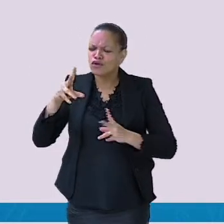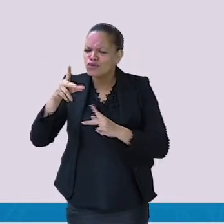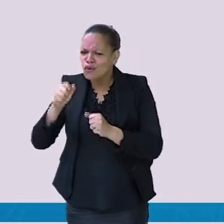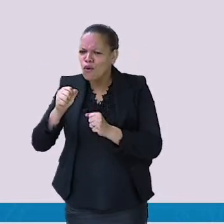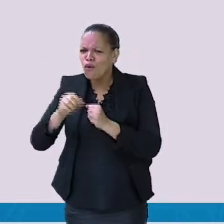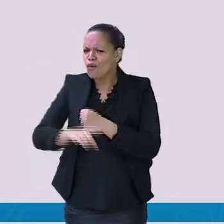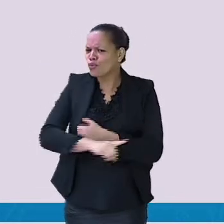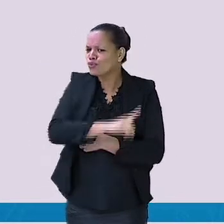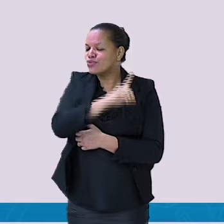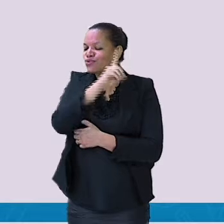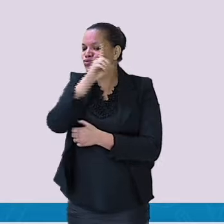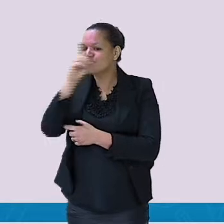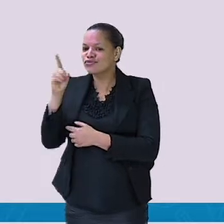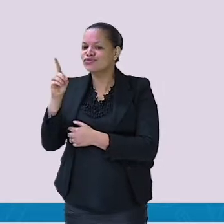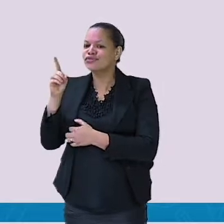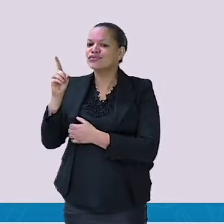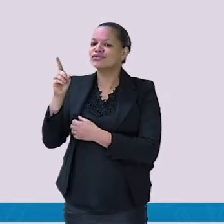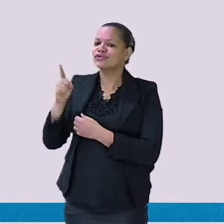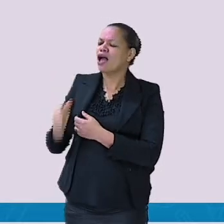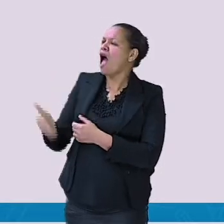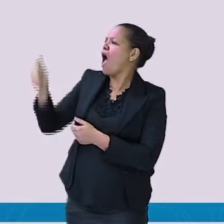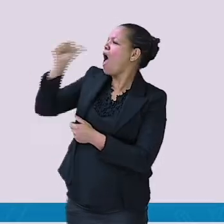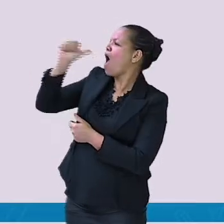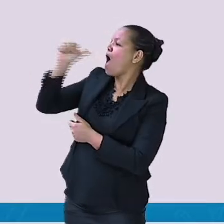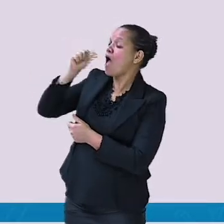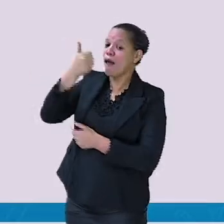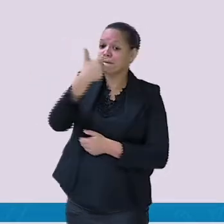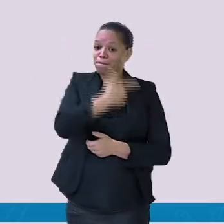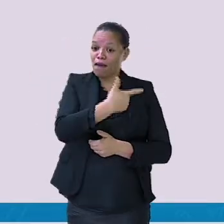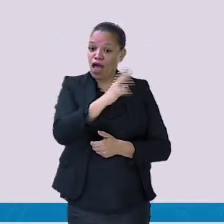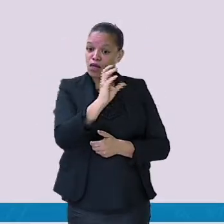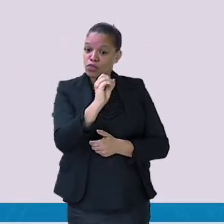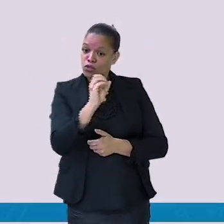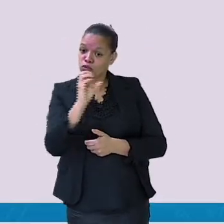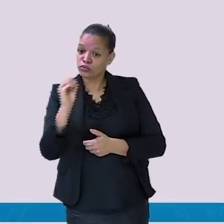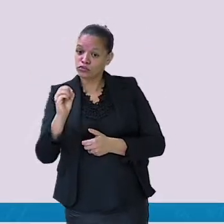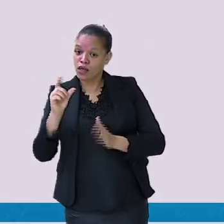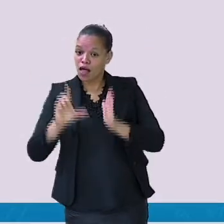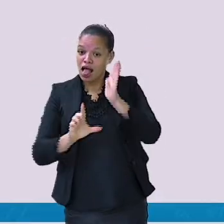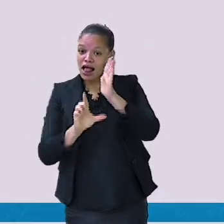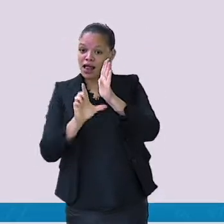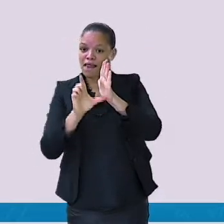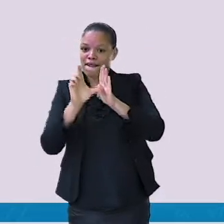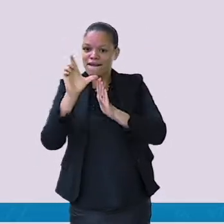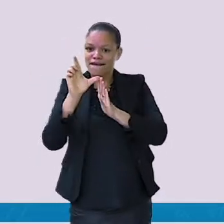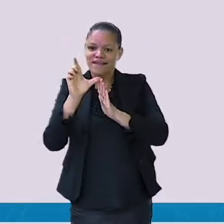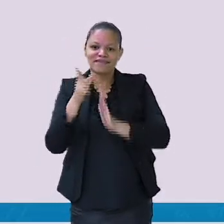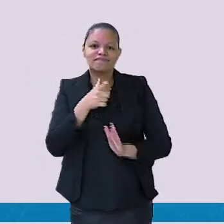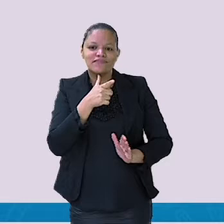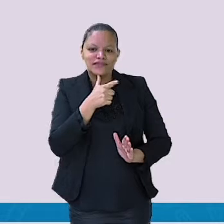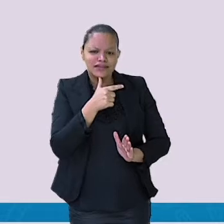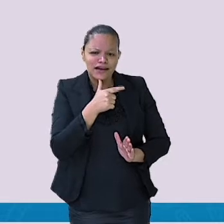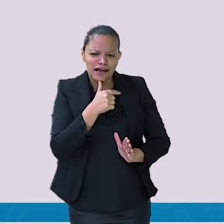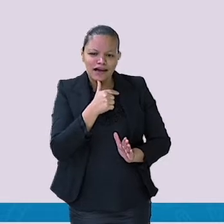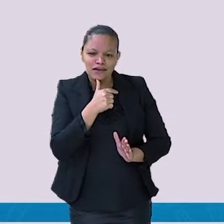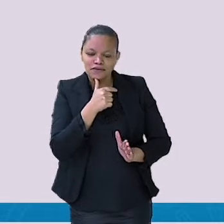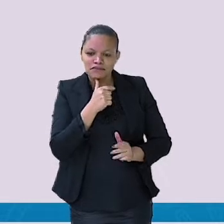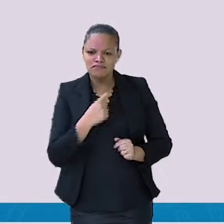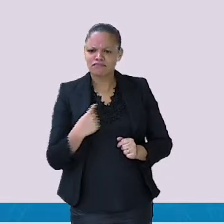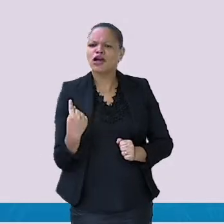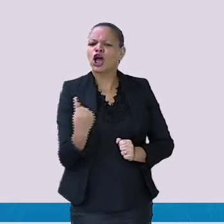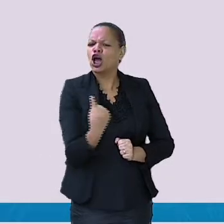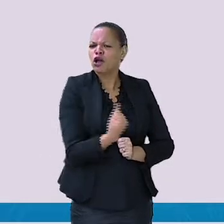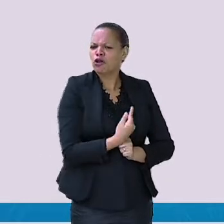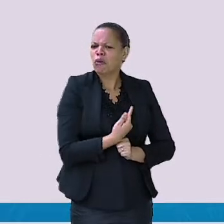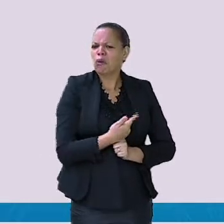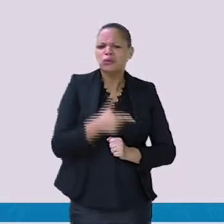ele bebe 200 litros de água. E nós, seres humanos, bebemos quanto? Deveríamos beber quanto? 2 litros de